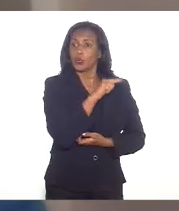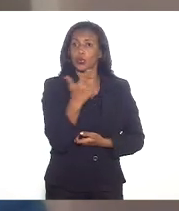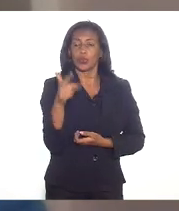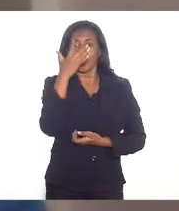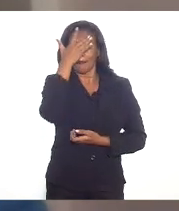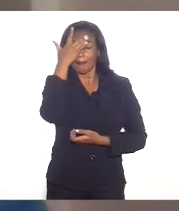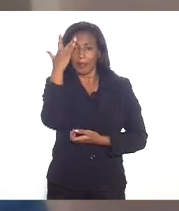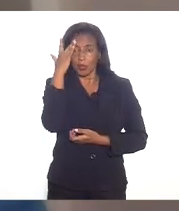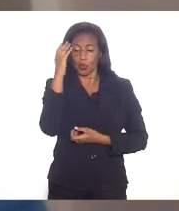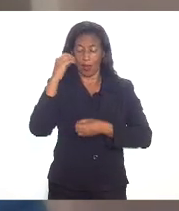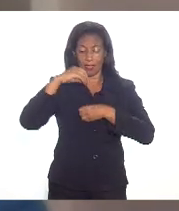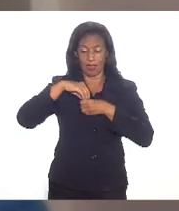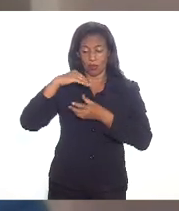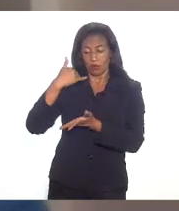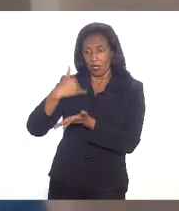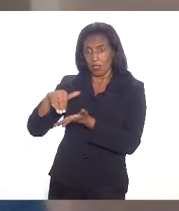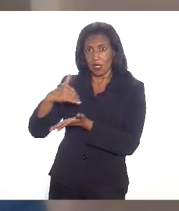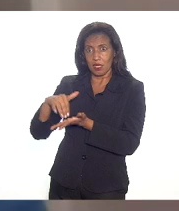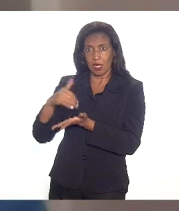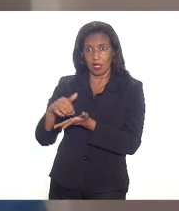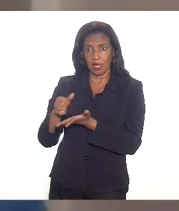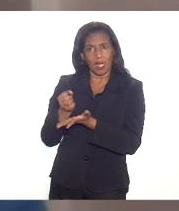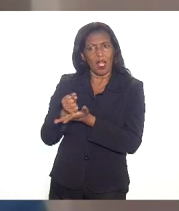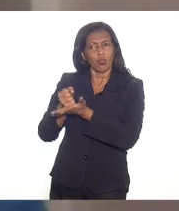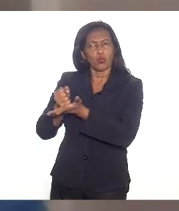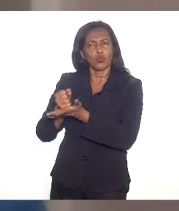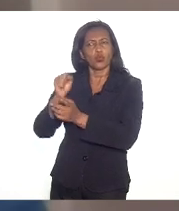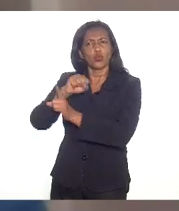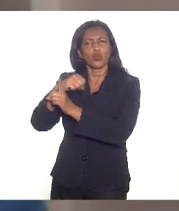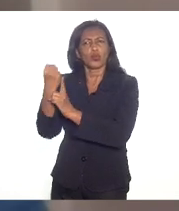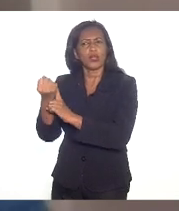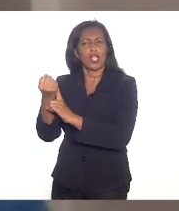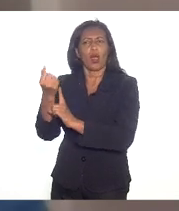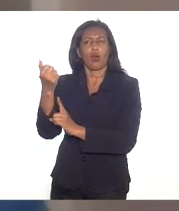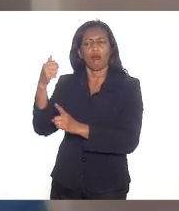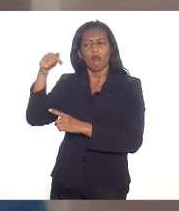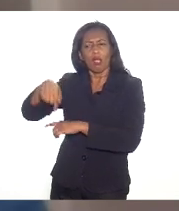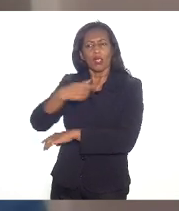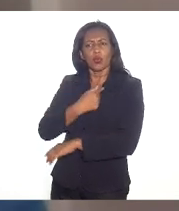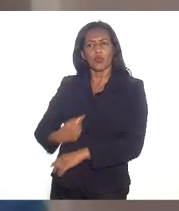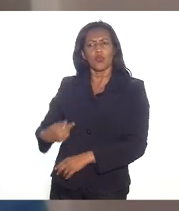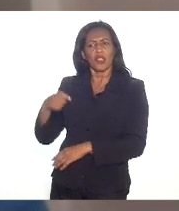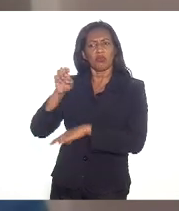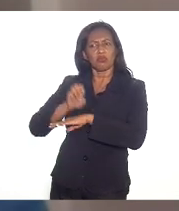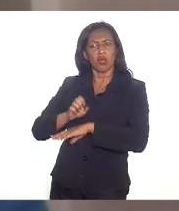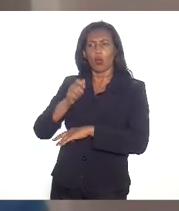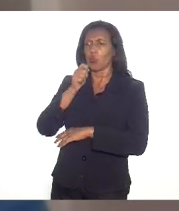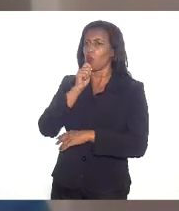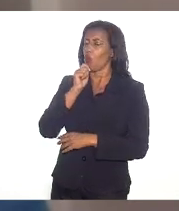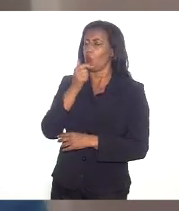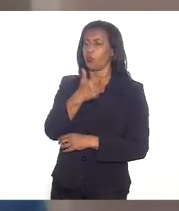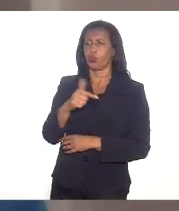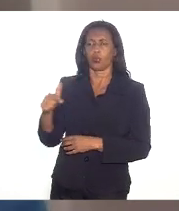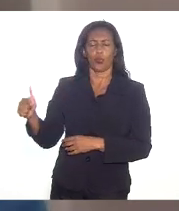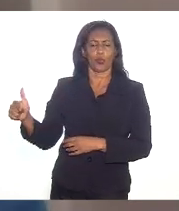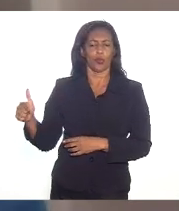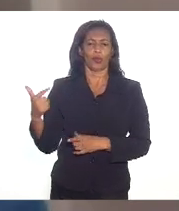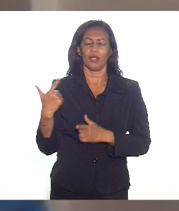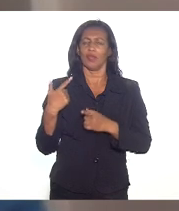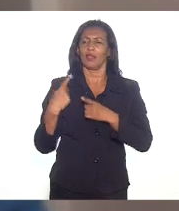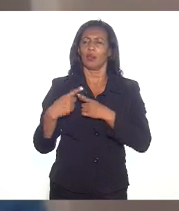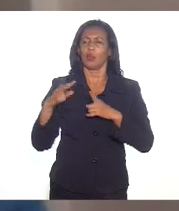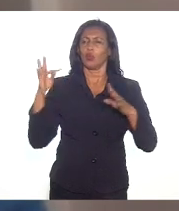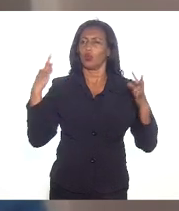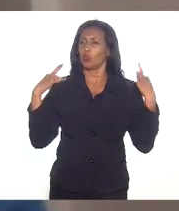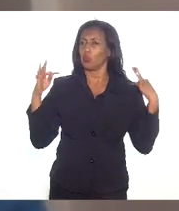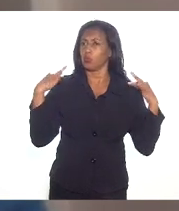de carreira na Secretaria voltada para a área de assistência social no governo do Estado. Três técnicos de turismo, a Fundação